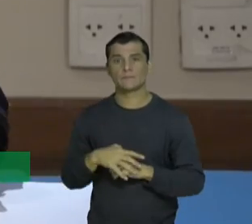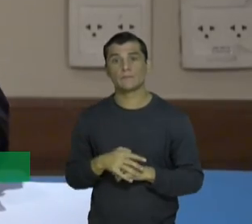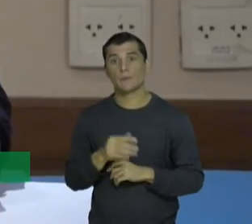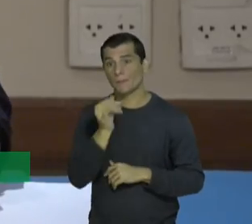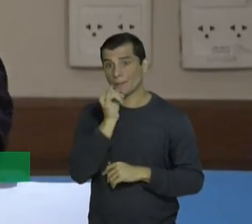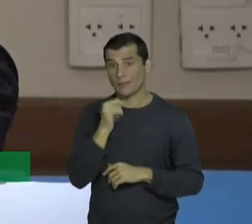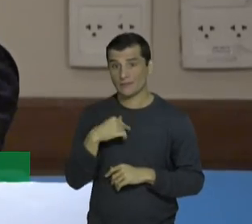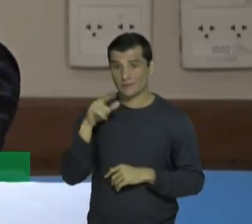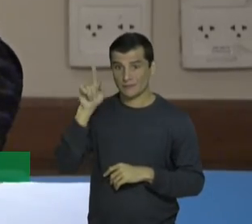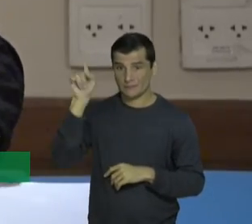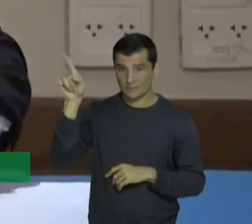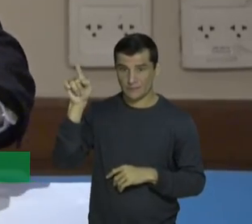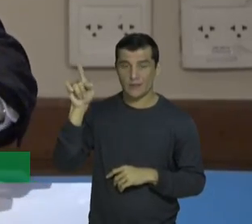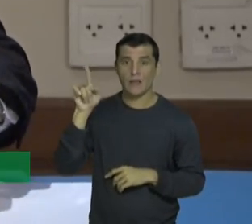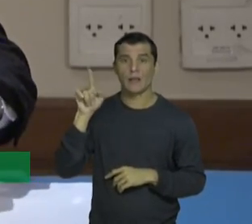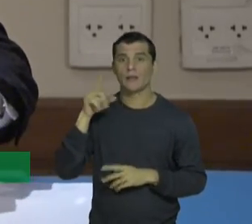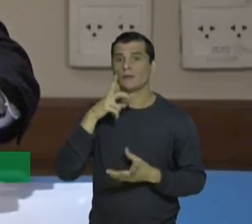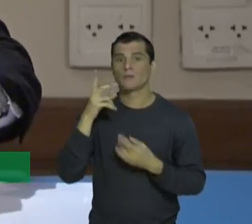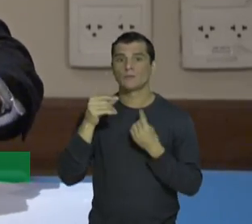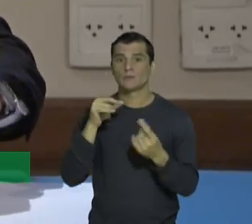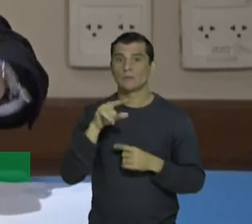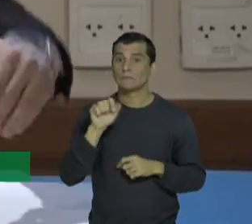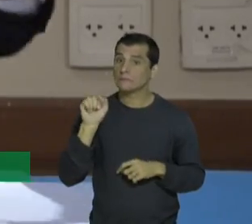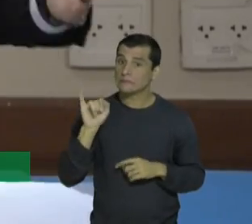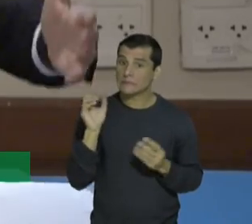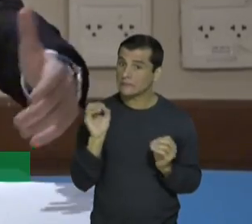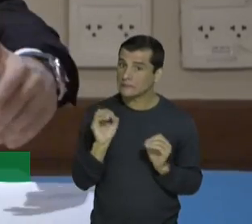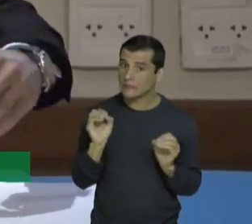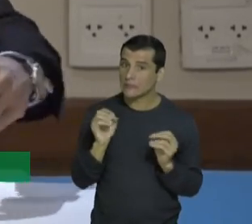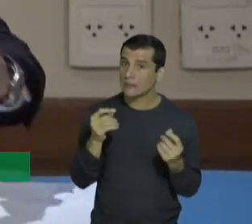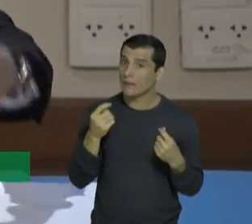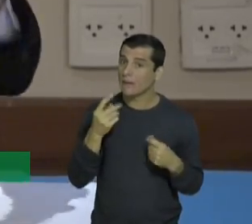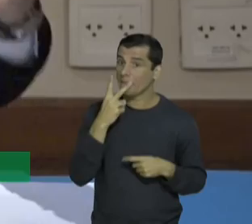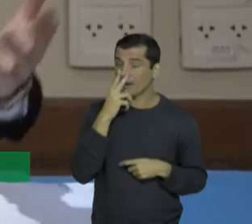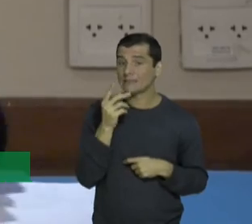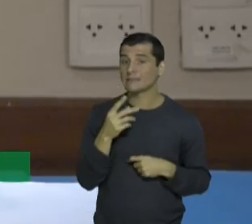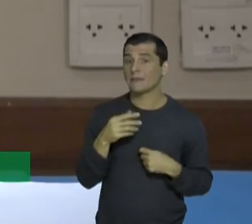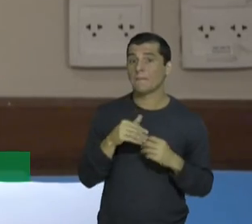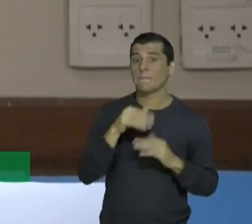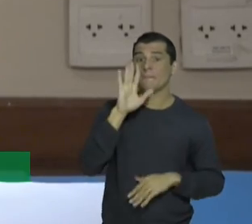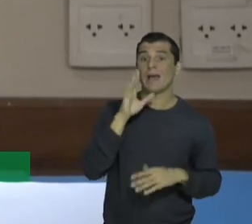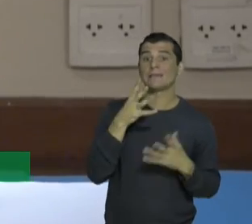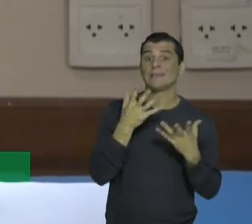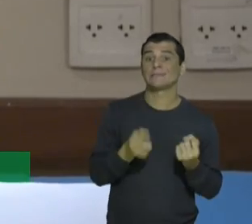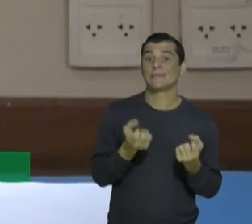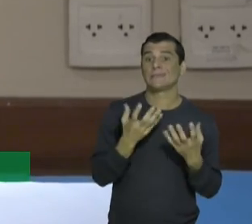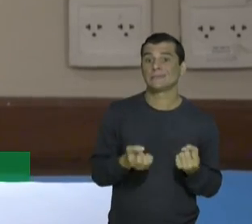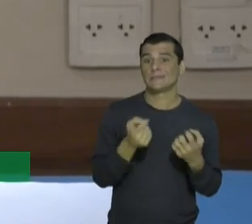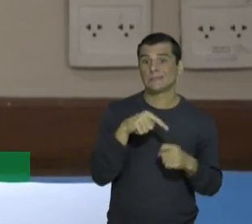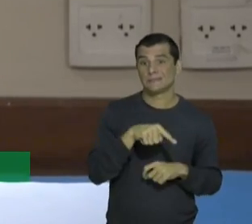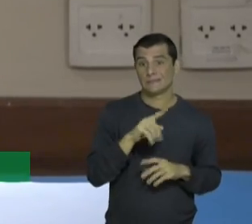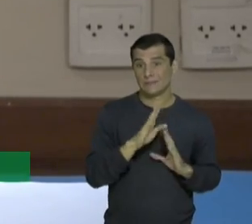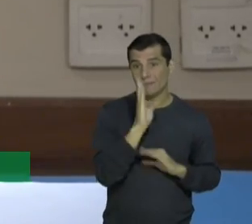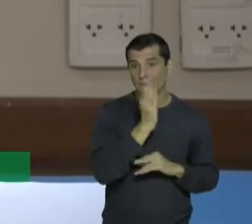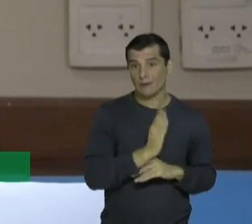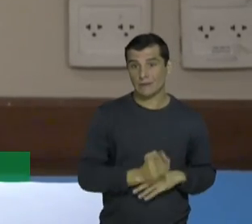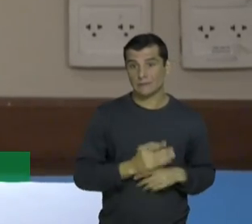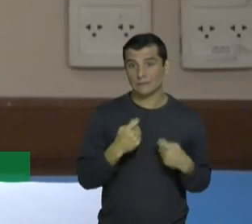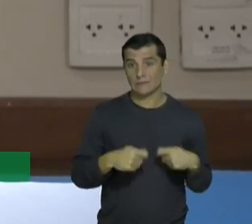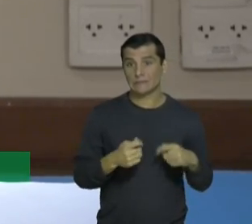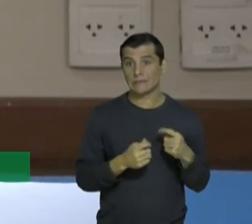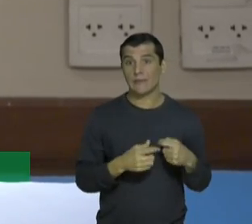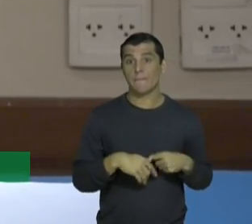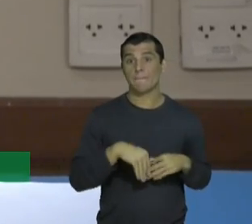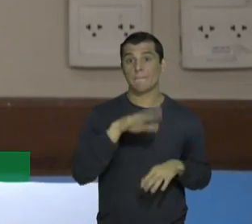não inviabilizar eh vai fazer com que a gente tenha que talvez conceder mais coisas para eles para poder fechar esse acordo lá na frente então Eh